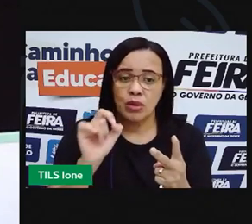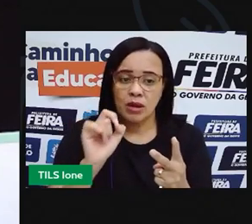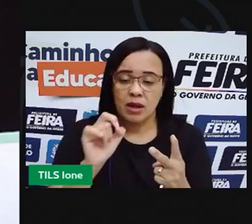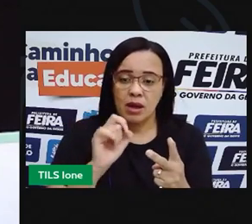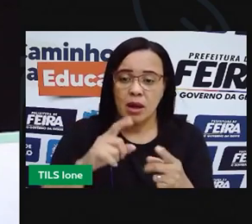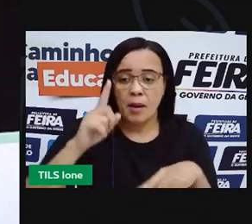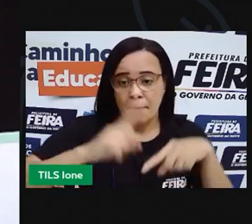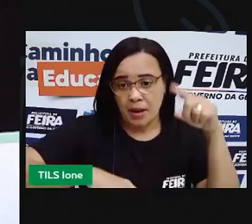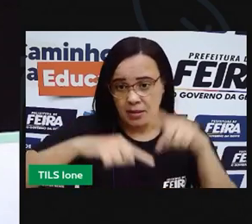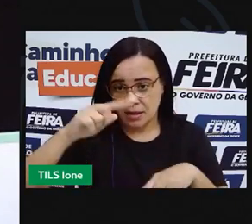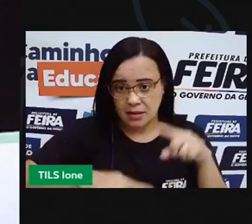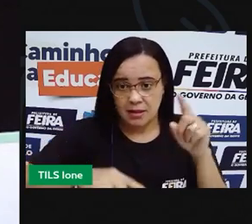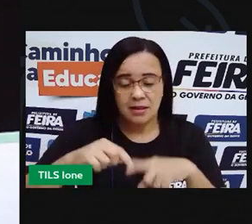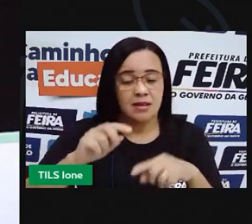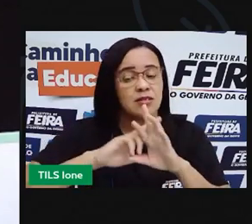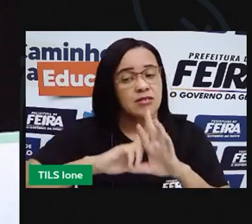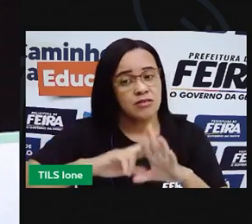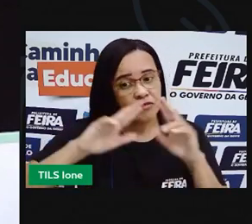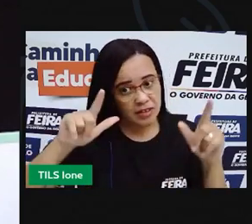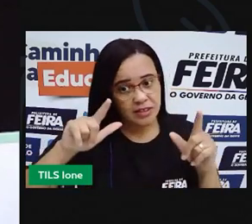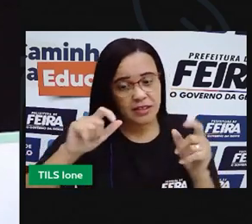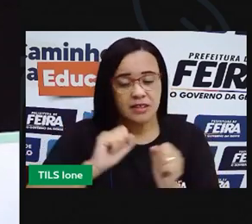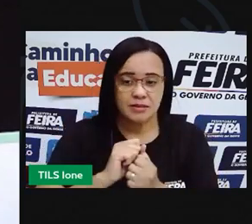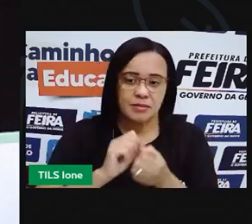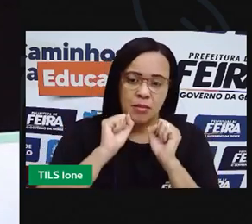de material. Você pode,